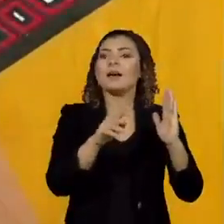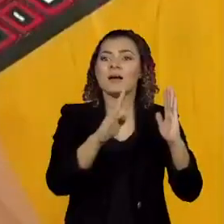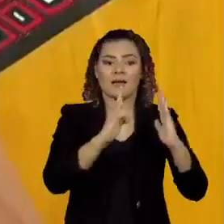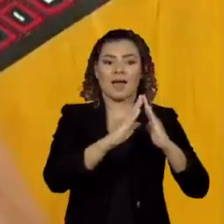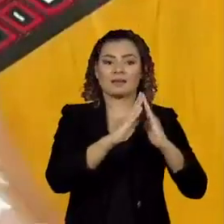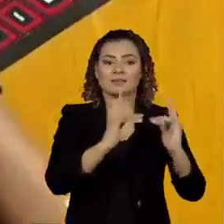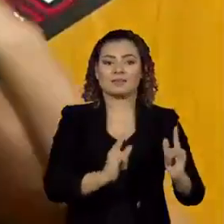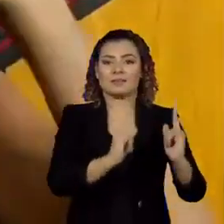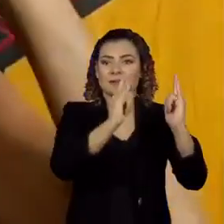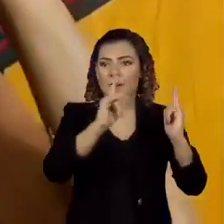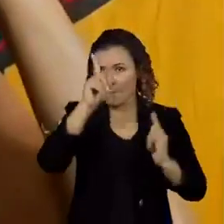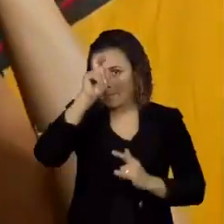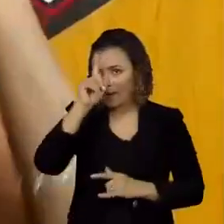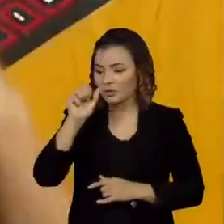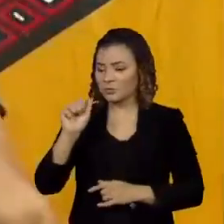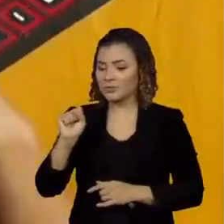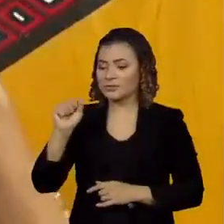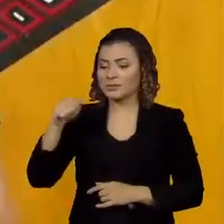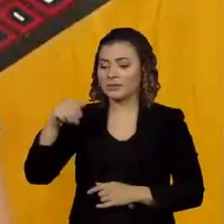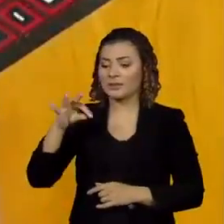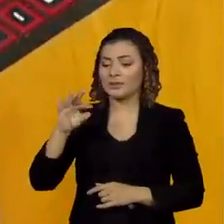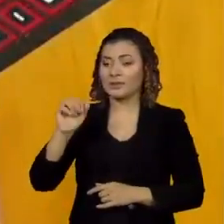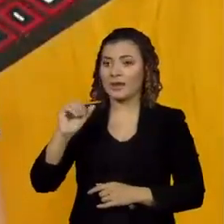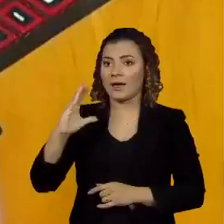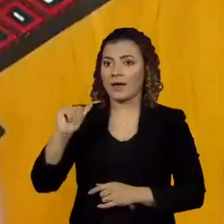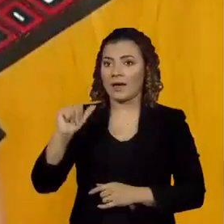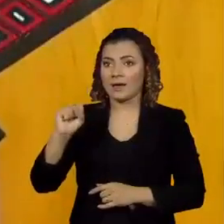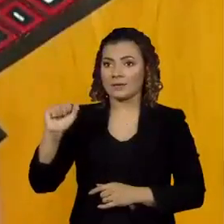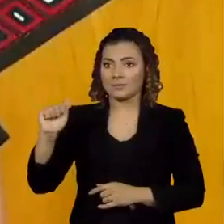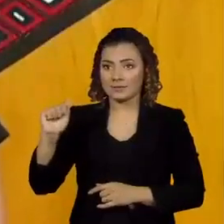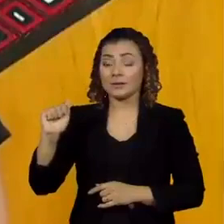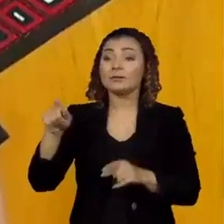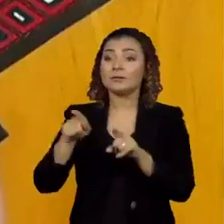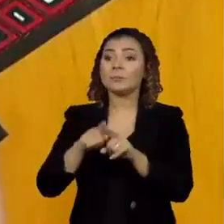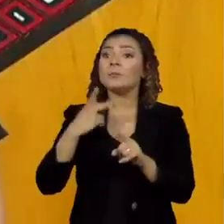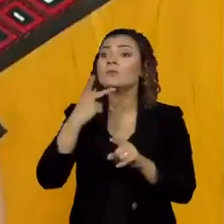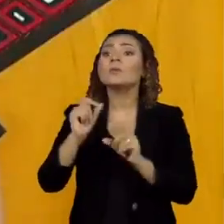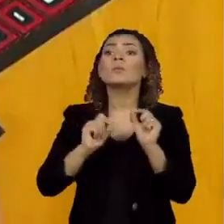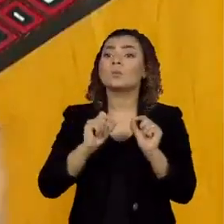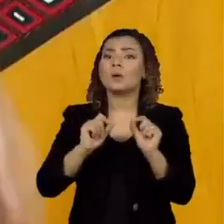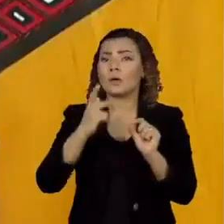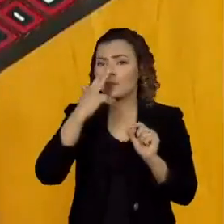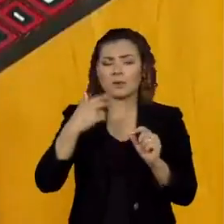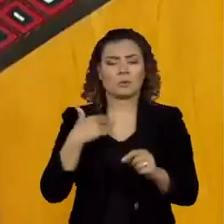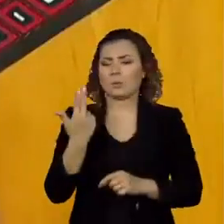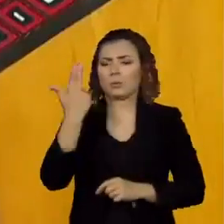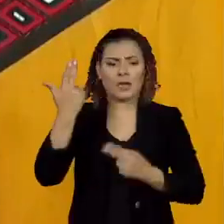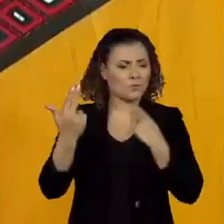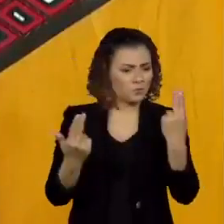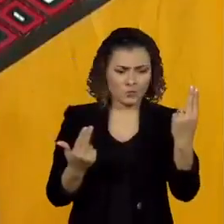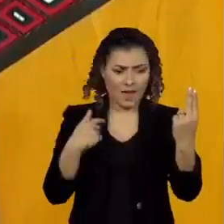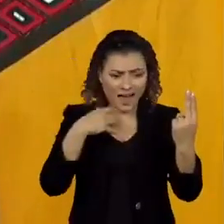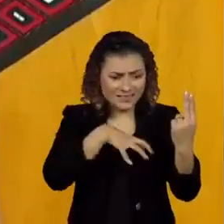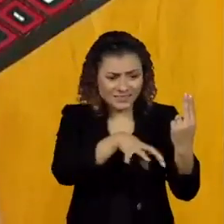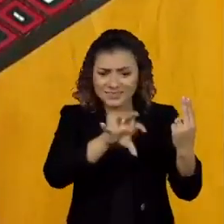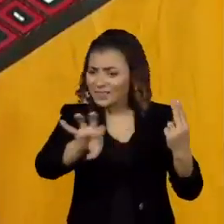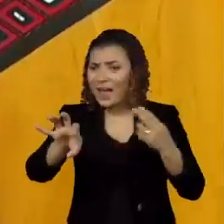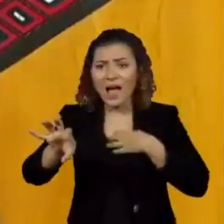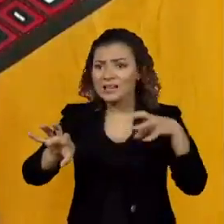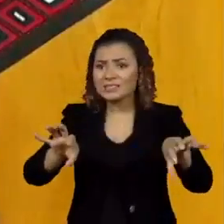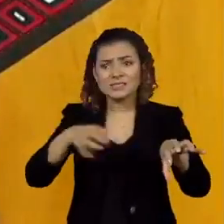não é? A população está dizendo que aquilo é insuficiente. Daquele jeito não dá, queremos